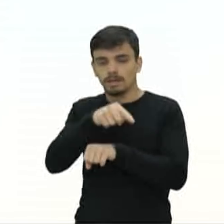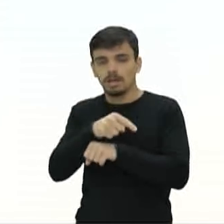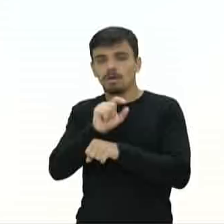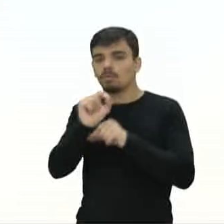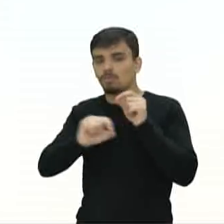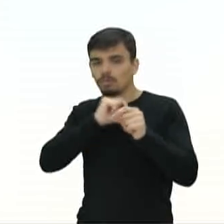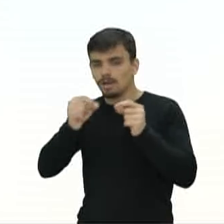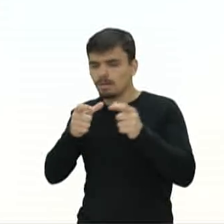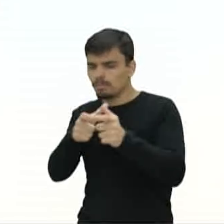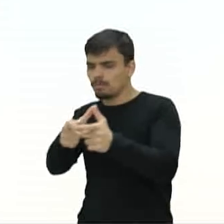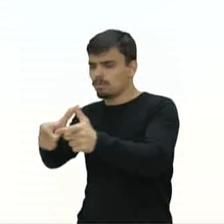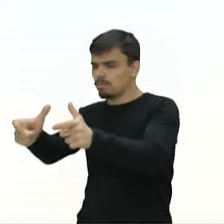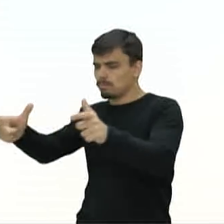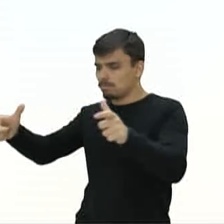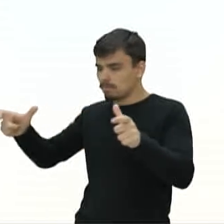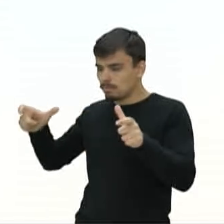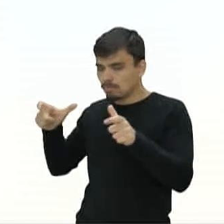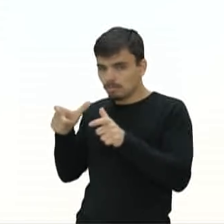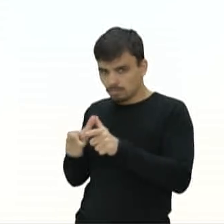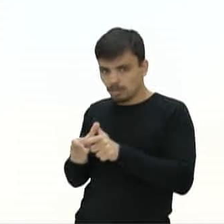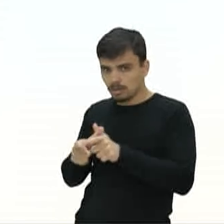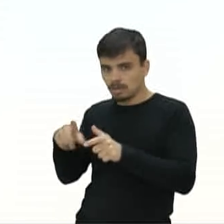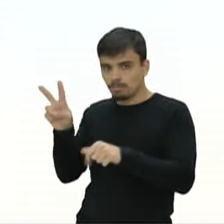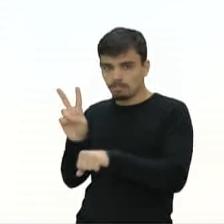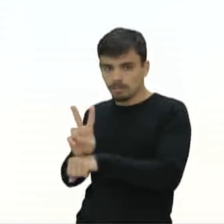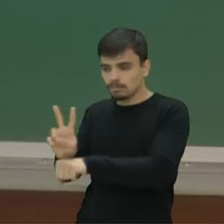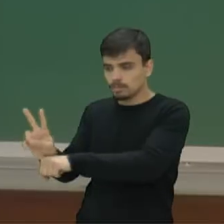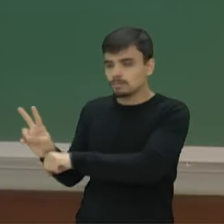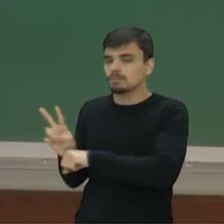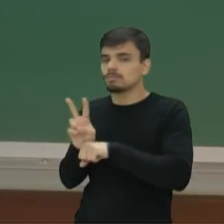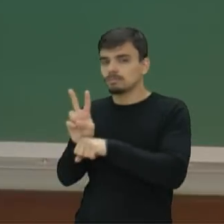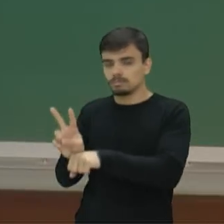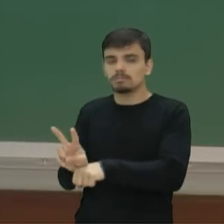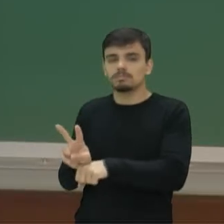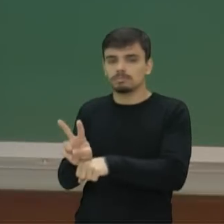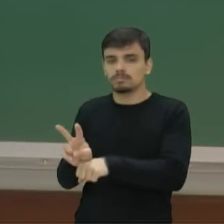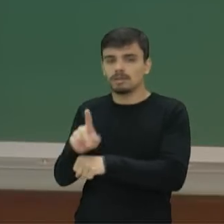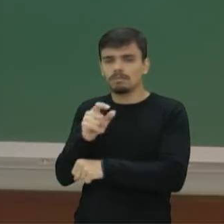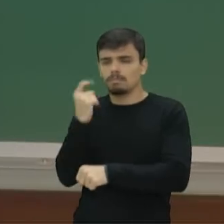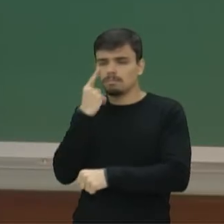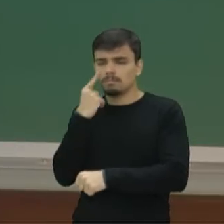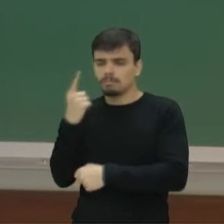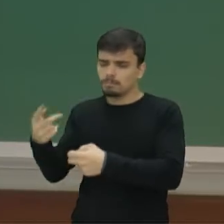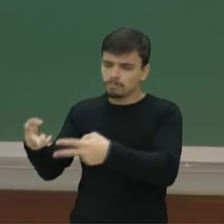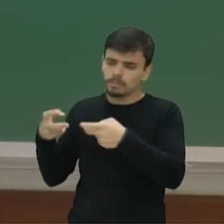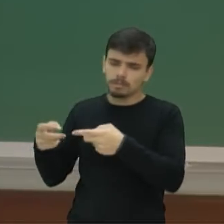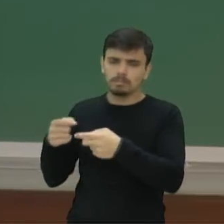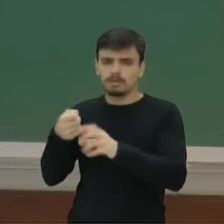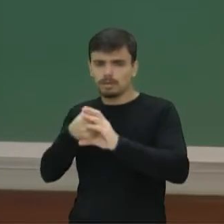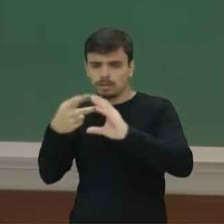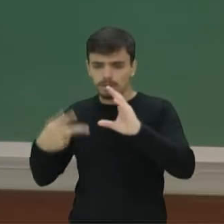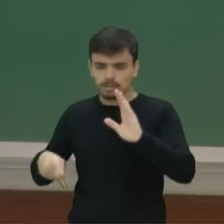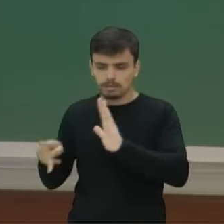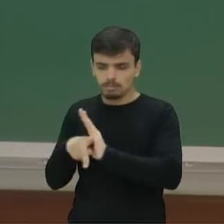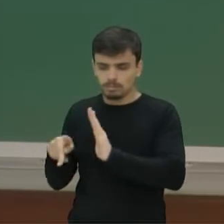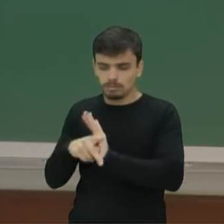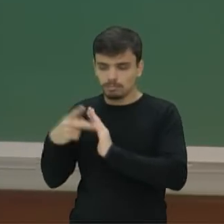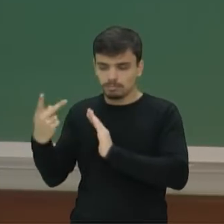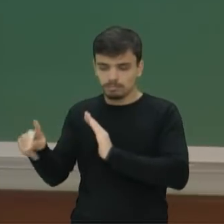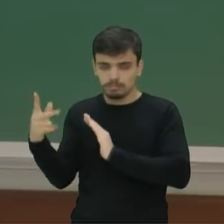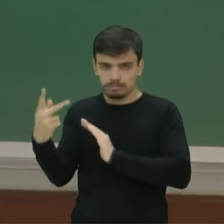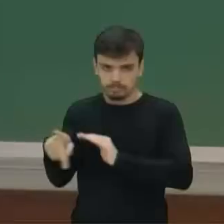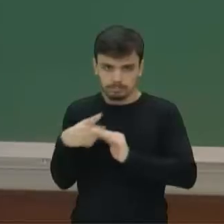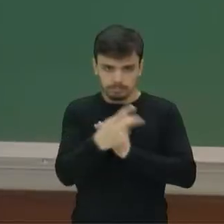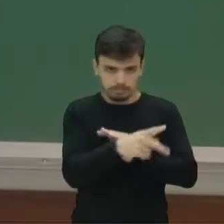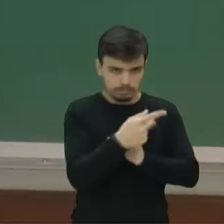áreas destinadas à preservação. A gente vai perceber que cada uma dessas áreas vai ter algumas características